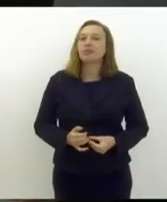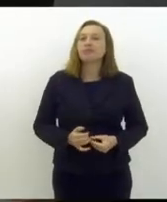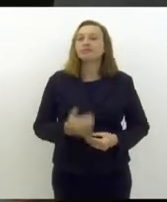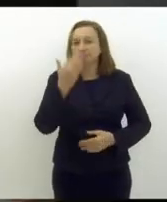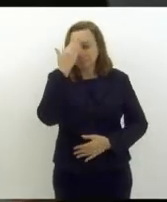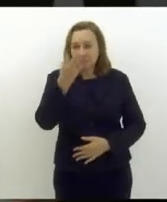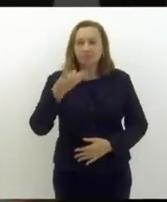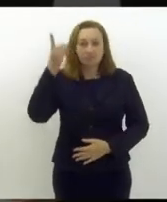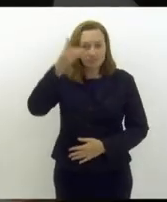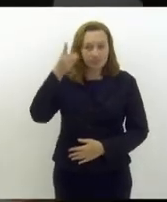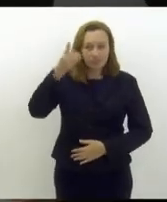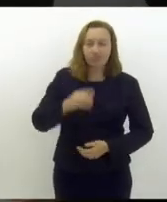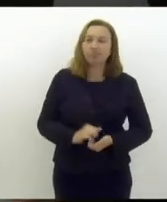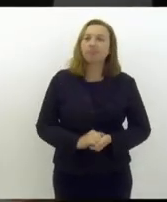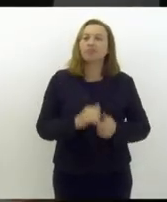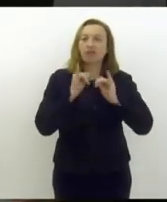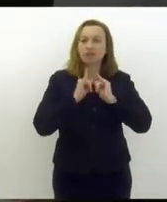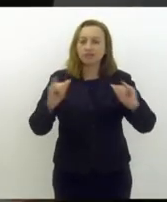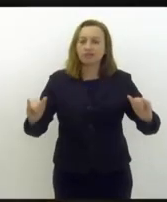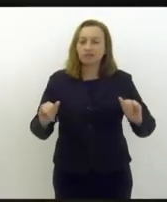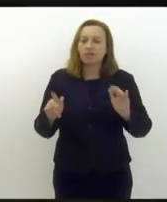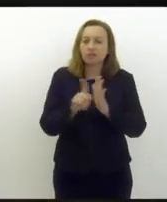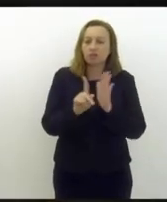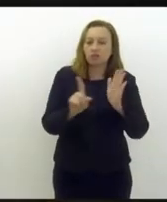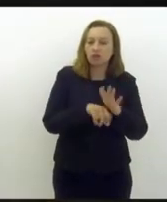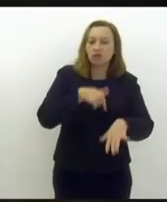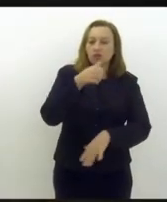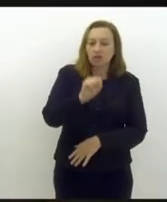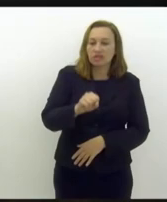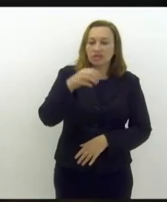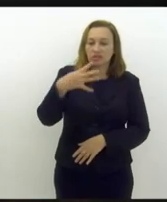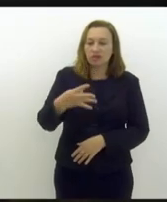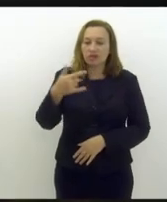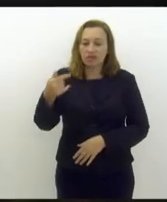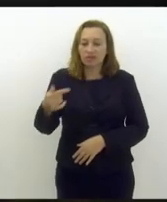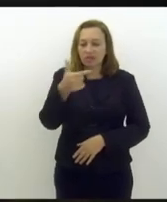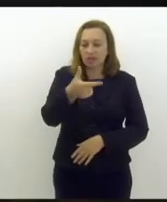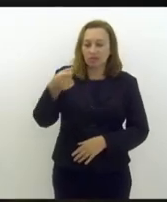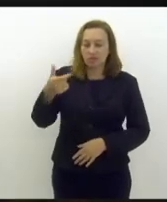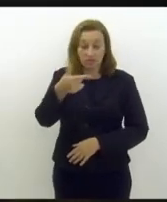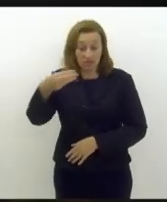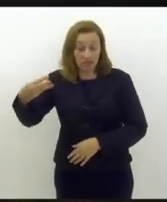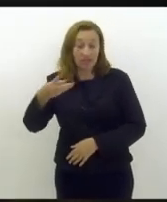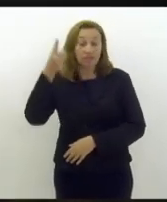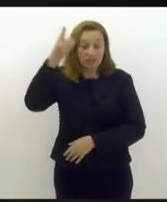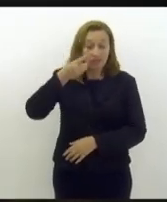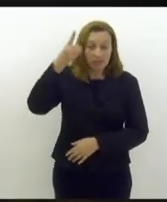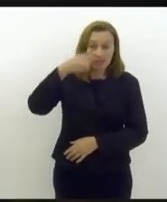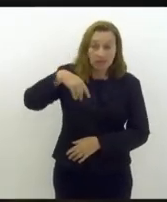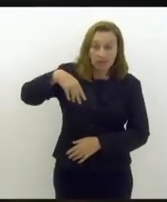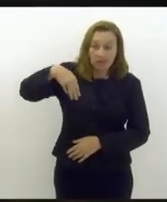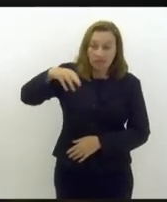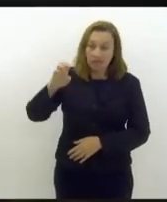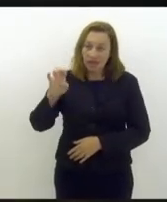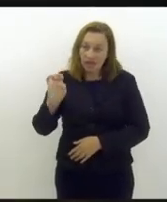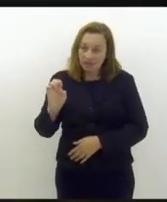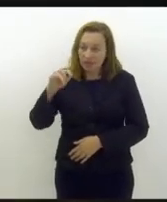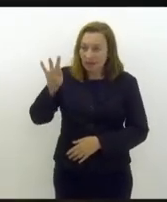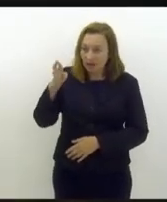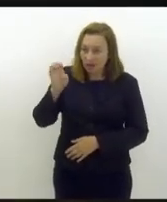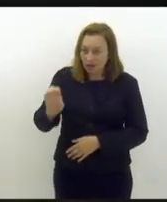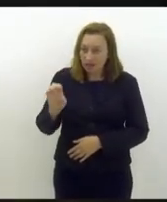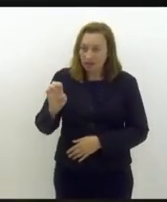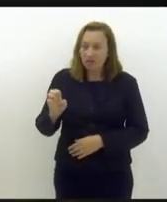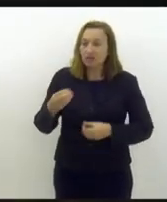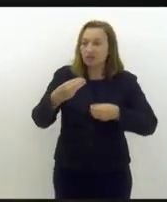Obrigado deputada anuncie projeto de lei número 847 2023 de autoria Deputado Guilherme que